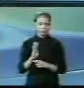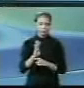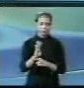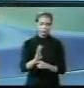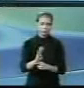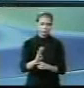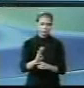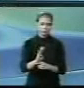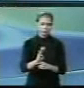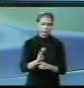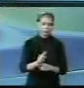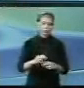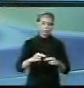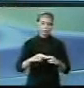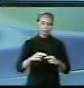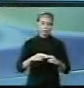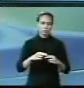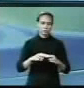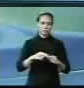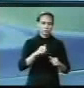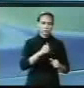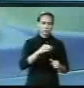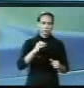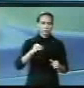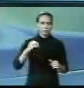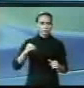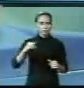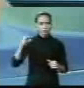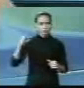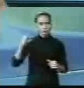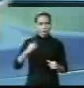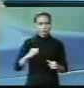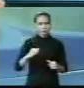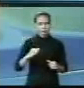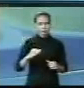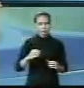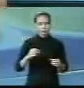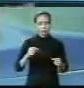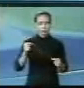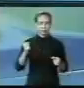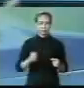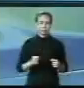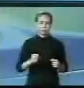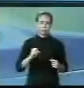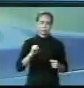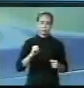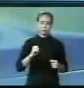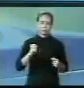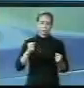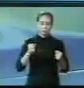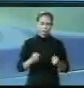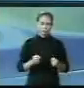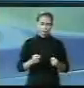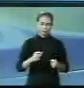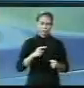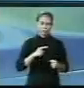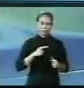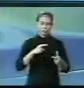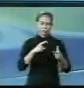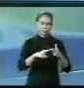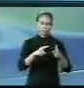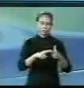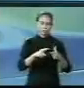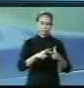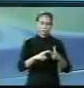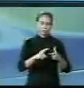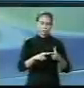sua capacidade, pode ser que ele esteja num momento crítico de dar problema. Um firewall, por exemplo,